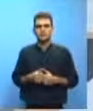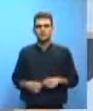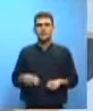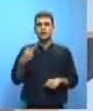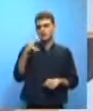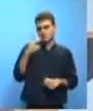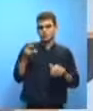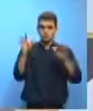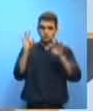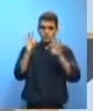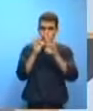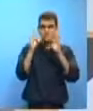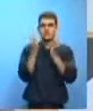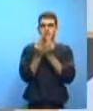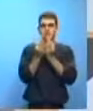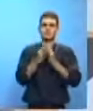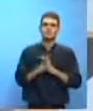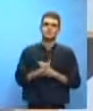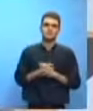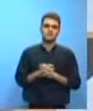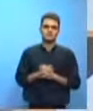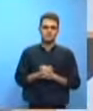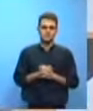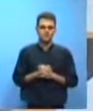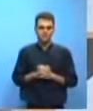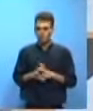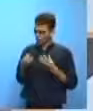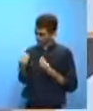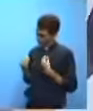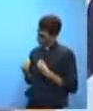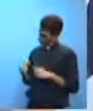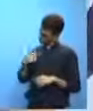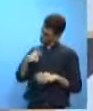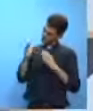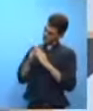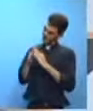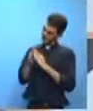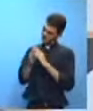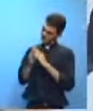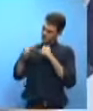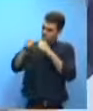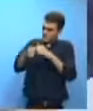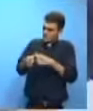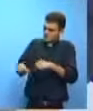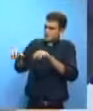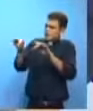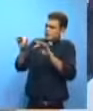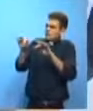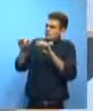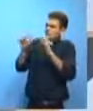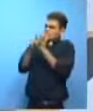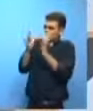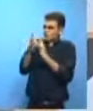O senhor está falando que lá em casa? Ah, o senhor só pode olhar aí na Bíblia o endereço, não